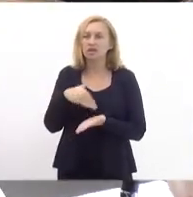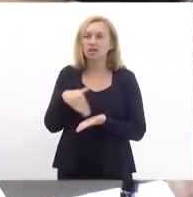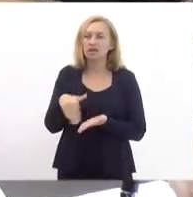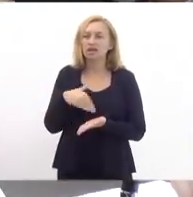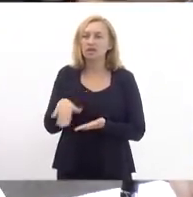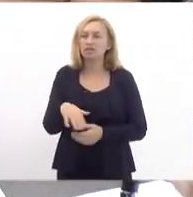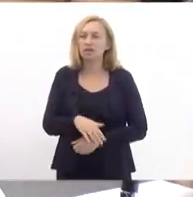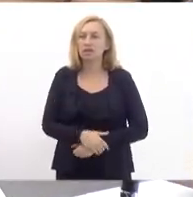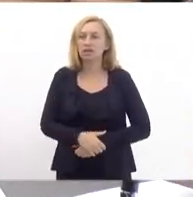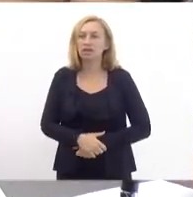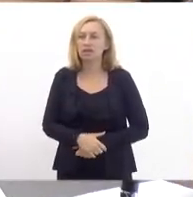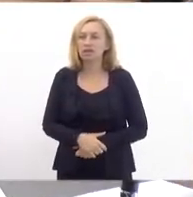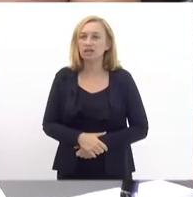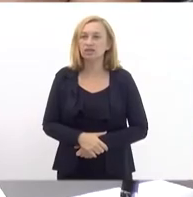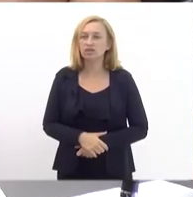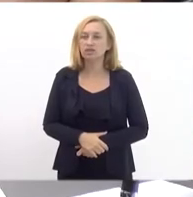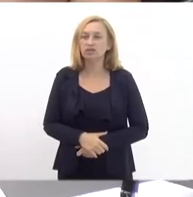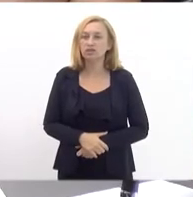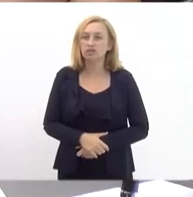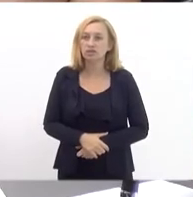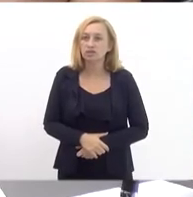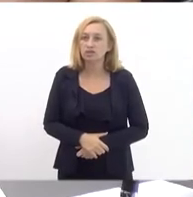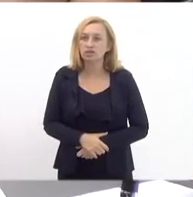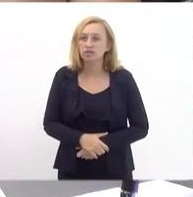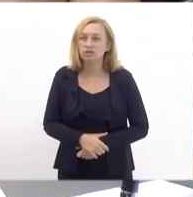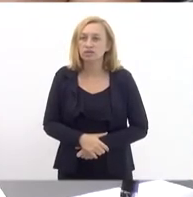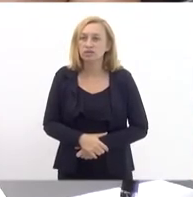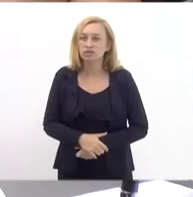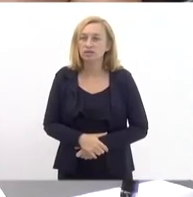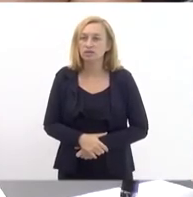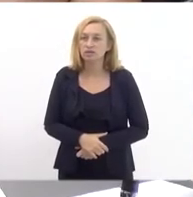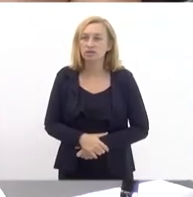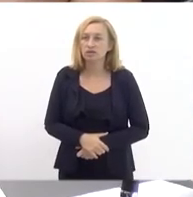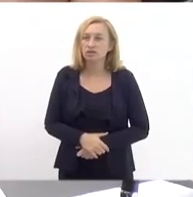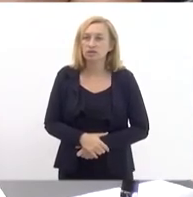que, segundo a LinkedIn, está aqui,